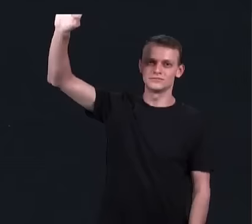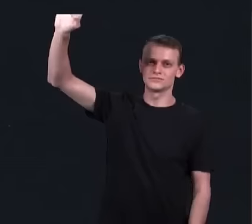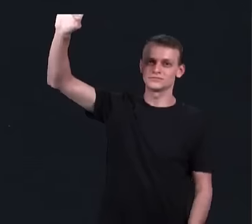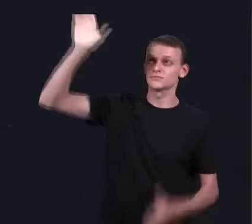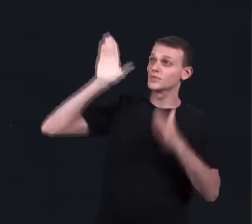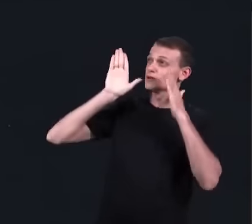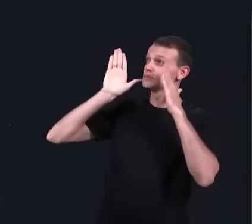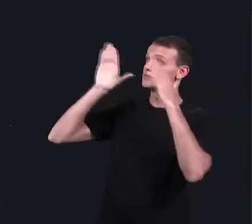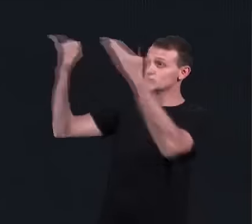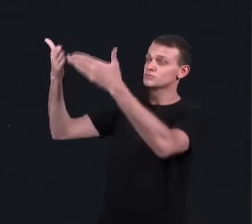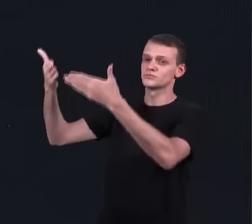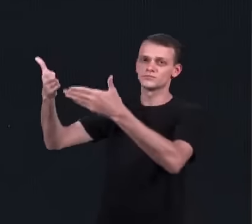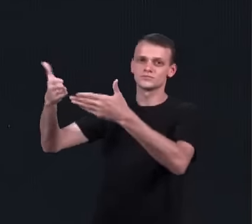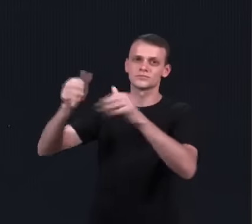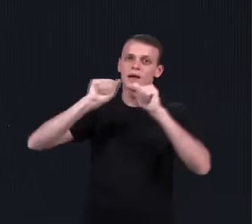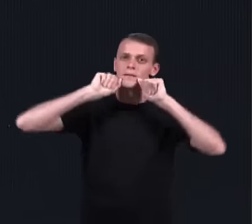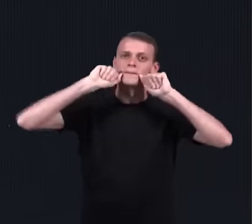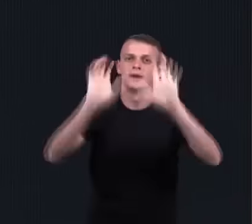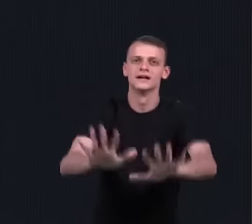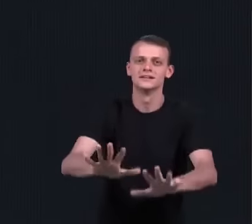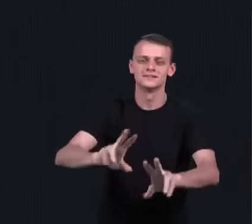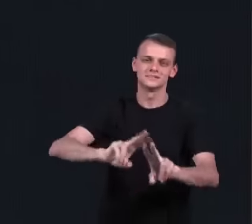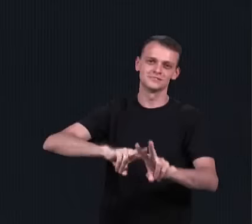a porção dupla.